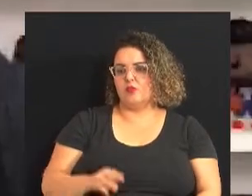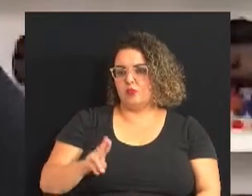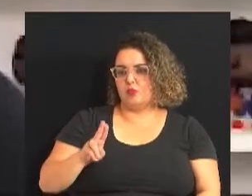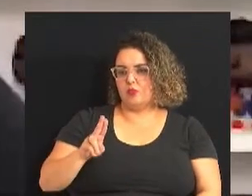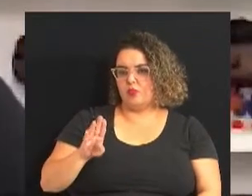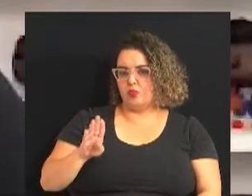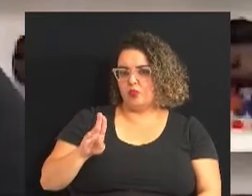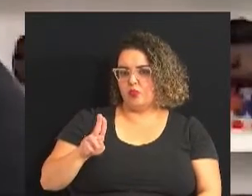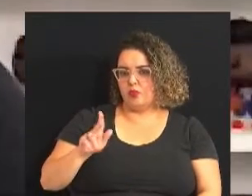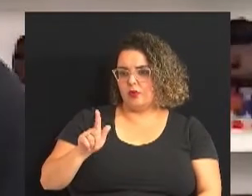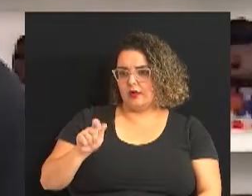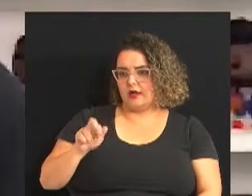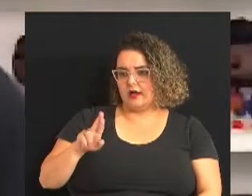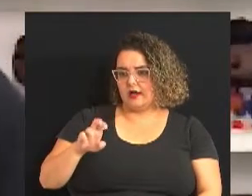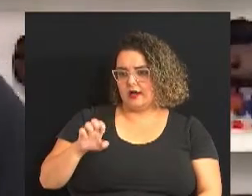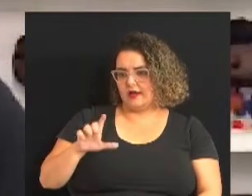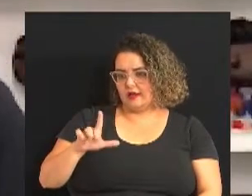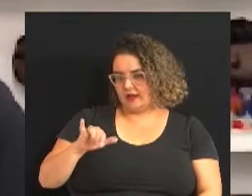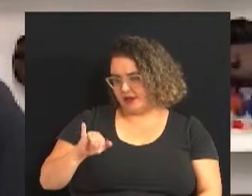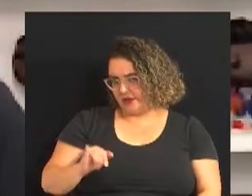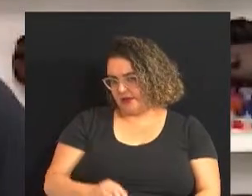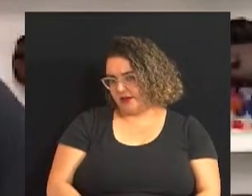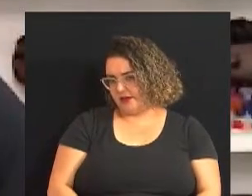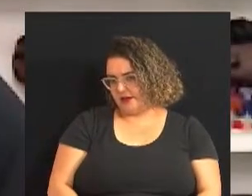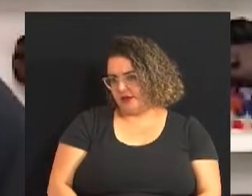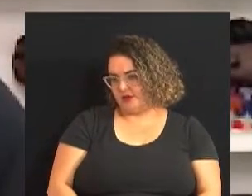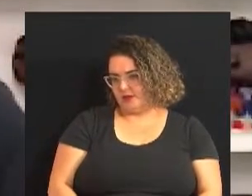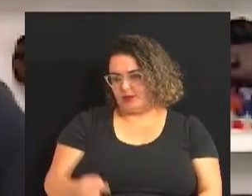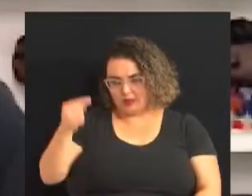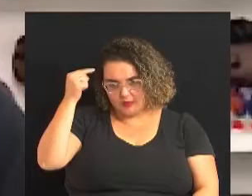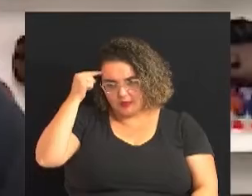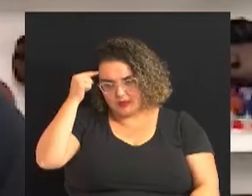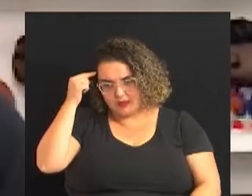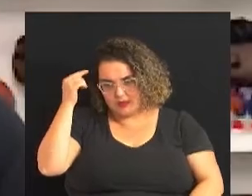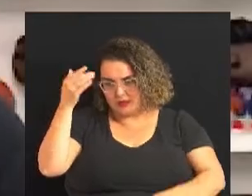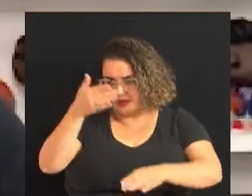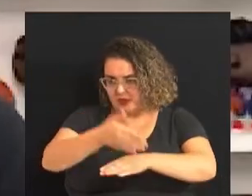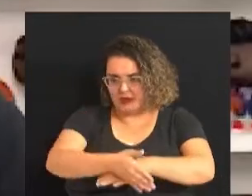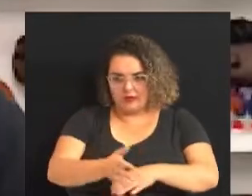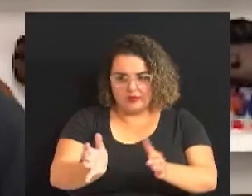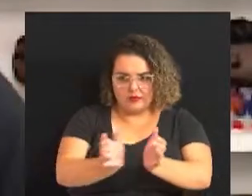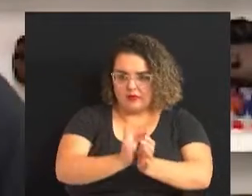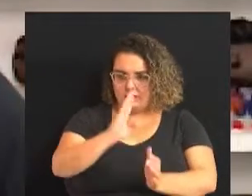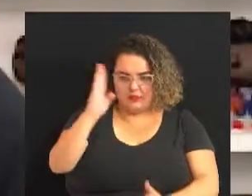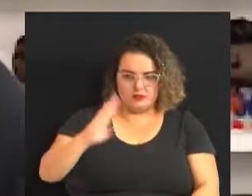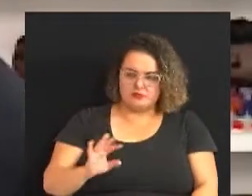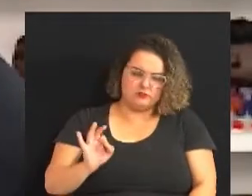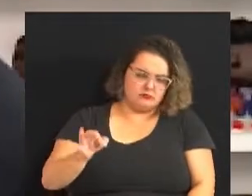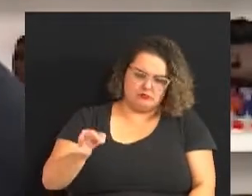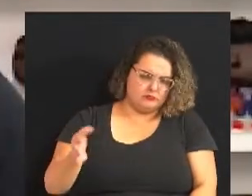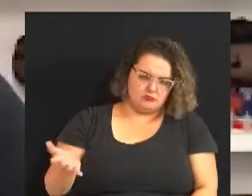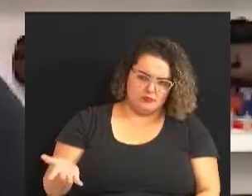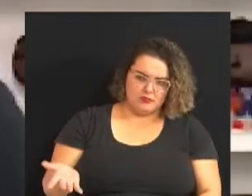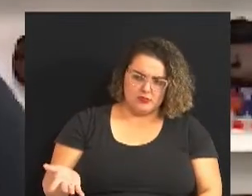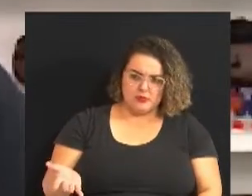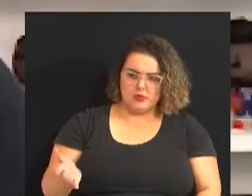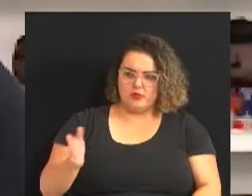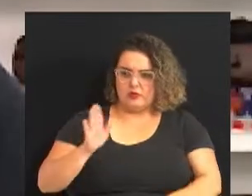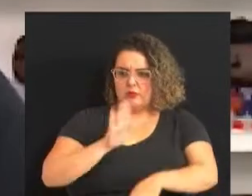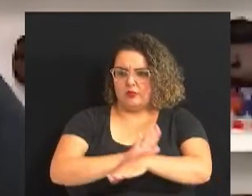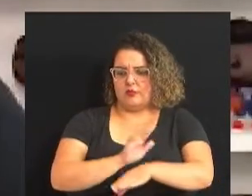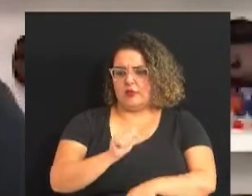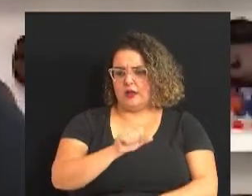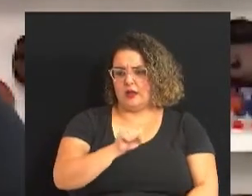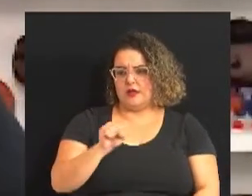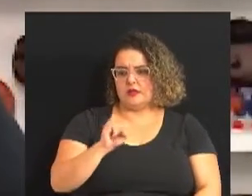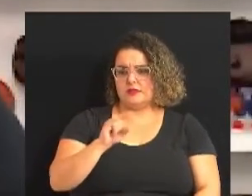Para você pensar em fazer parte de uma seleção brasileira, sem dúvida. Como assistente. Sim. Vou fazer uma